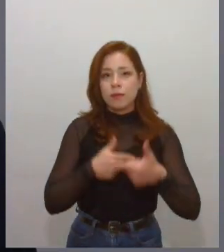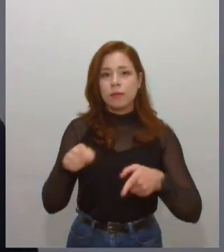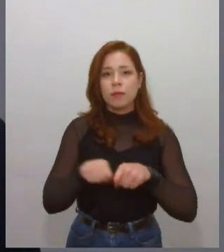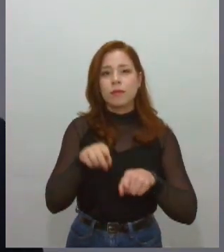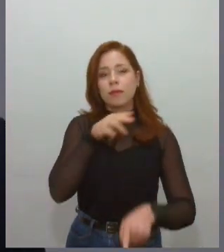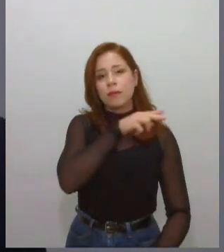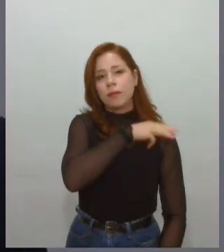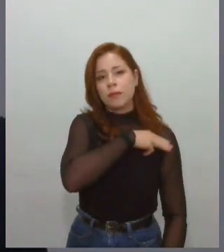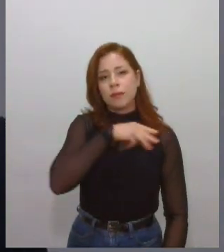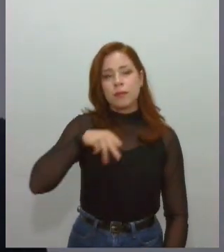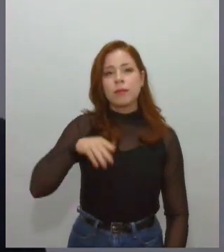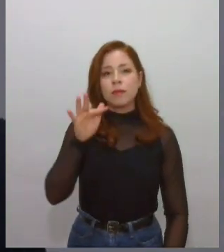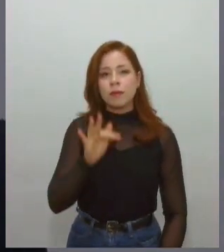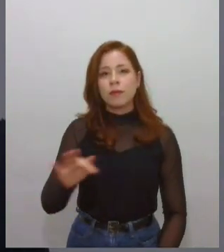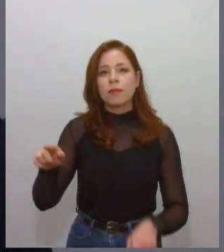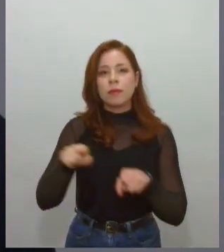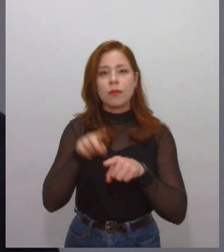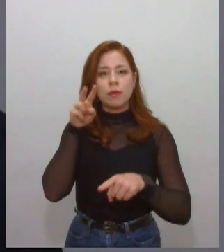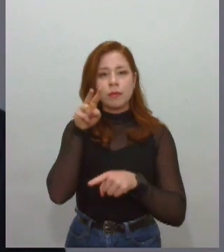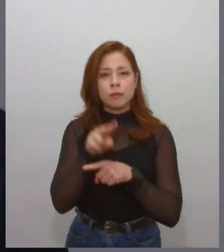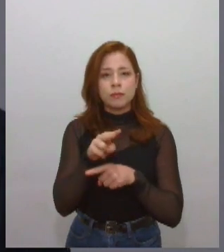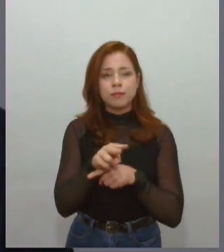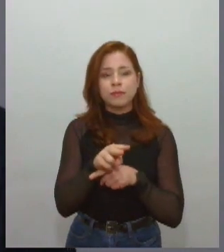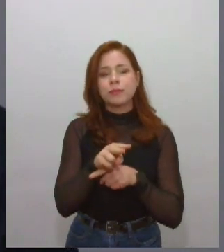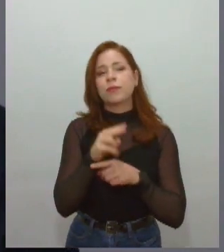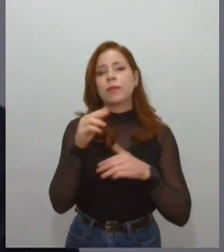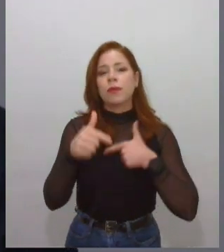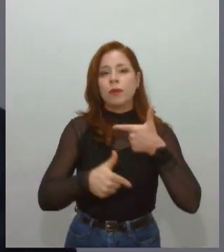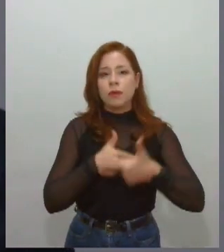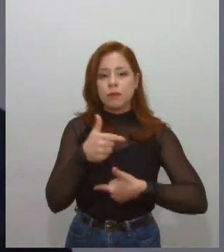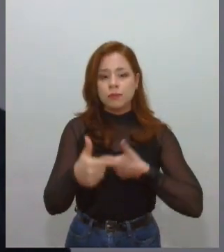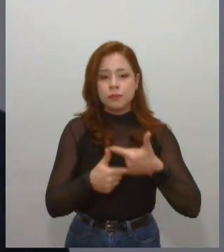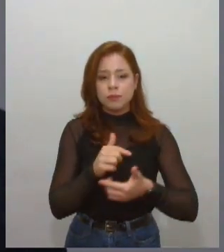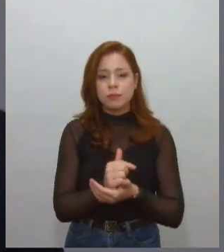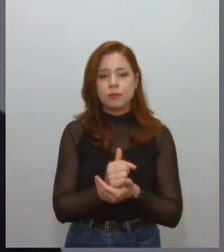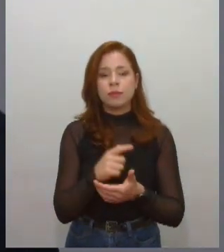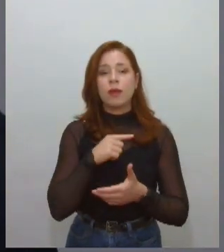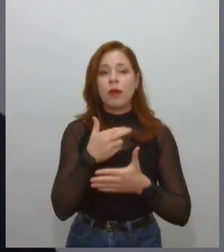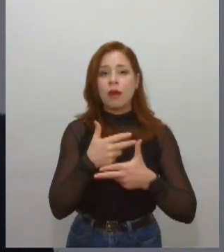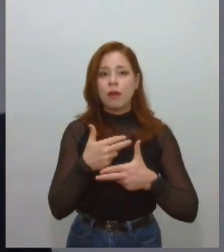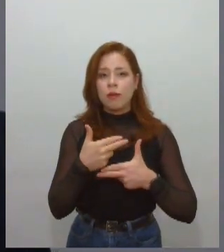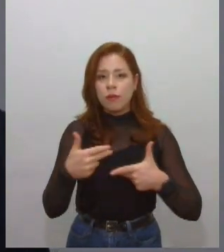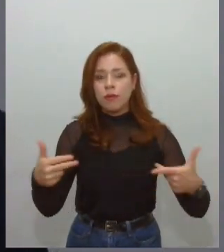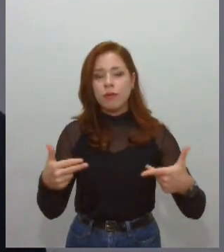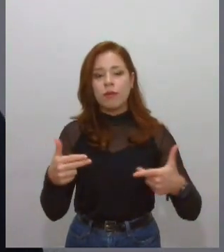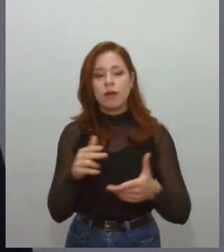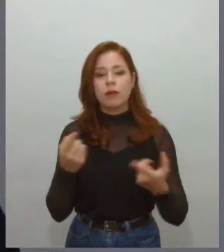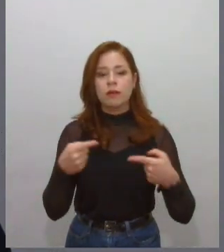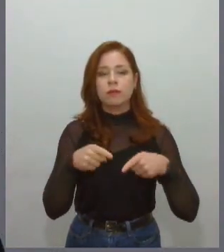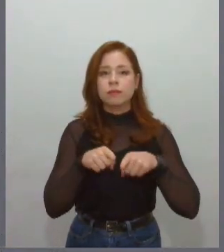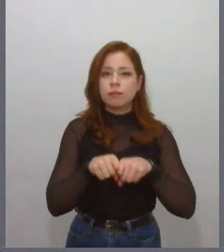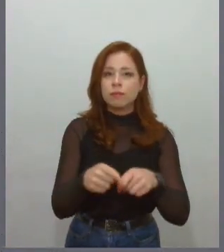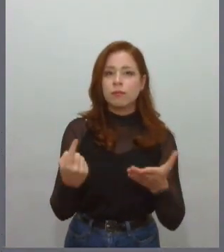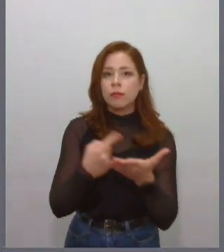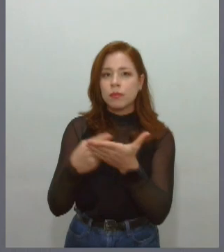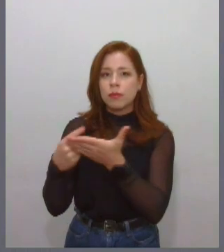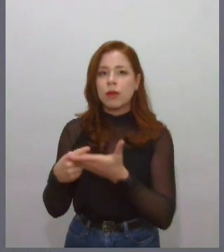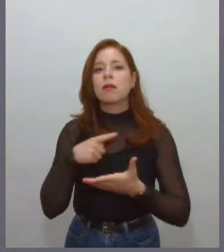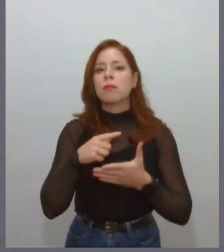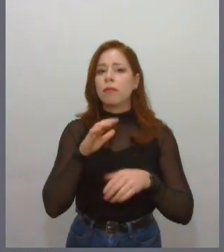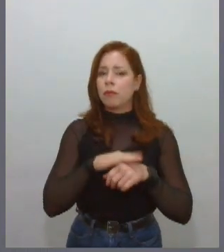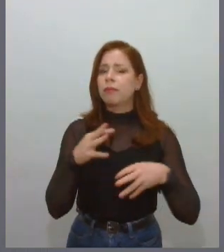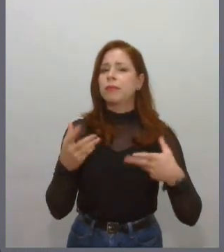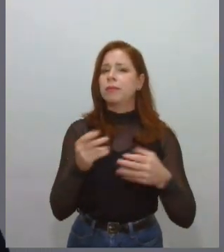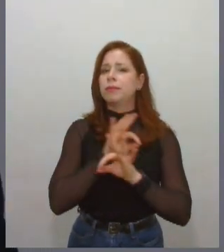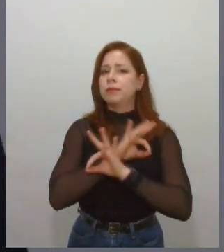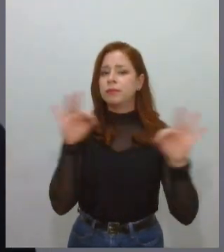Auditoria Fiscal do Trabalho. Então, nós temos algumas diligências que se realizam e que são muito eficientes. E quando isso não